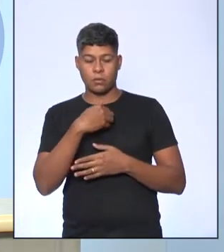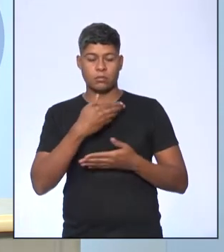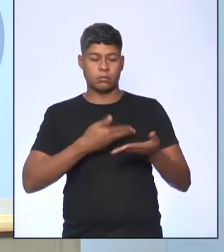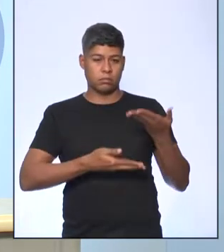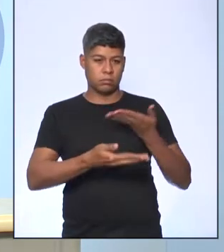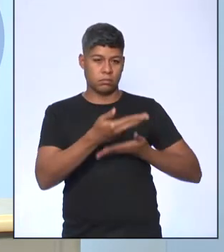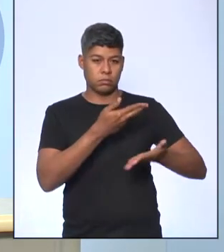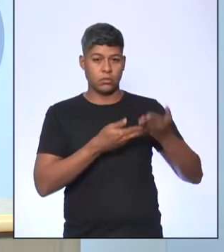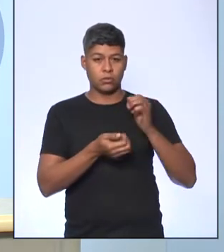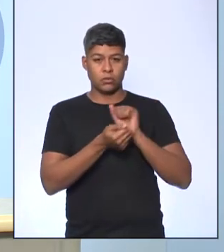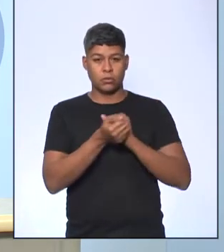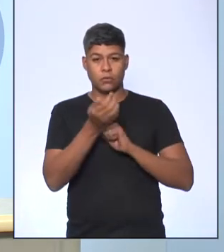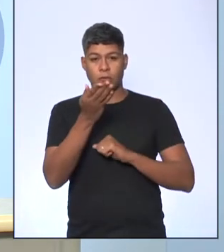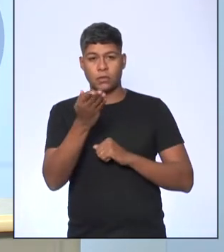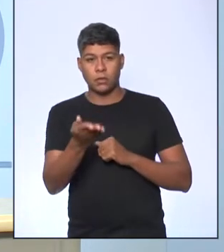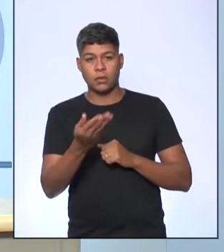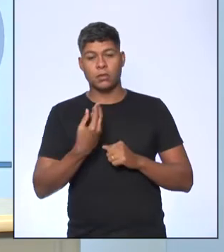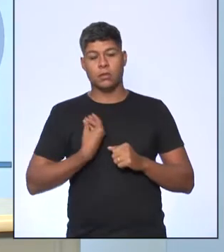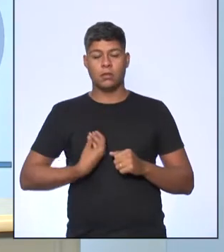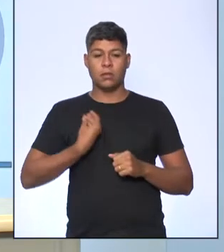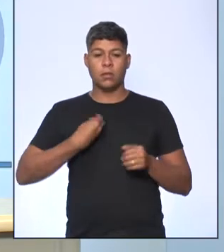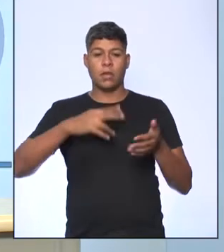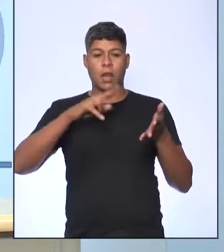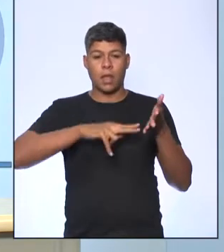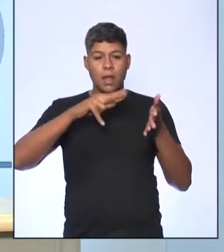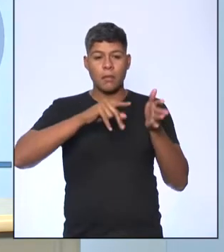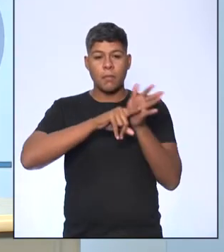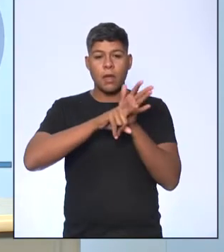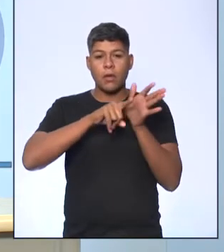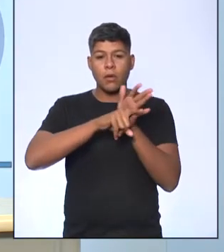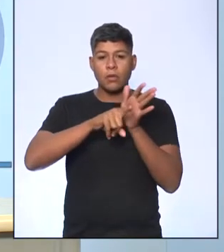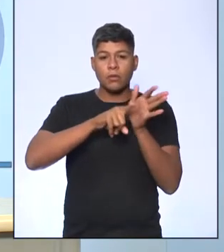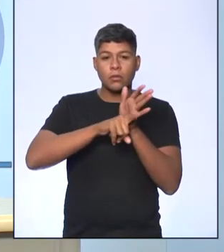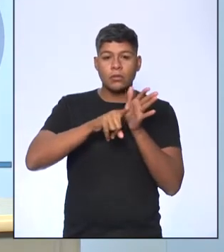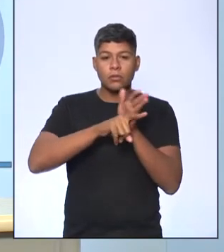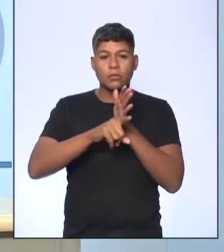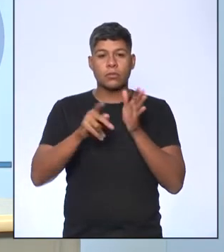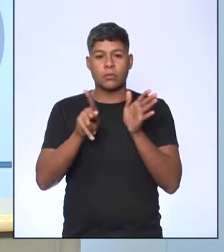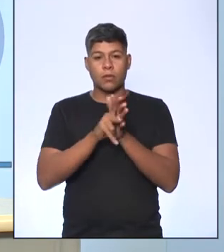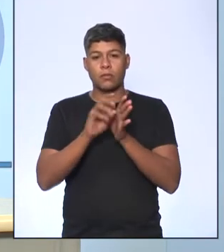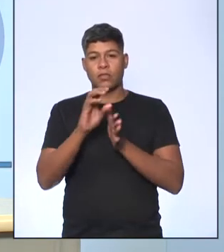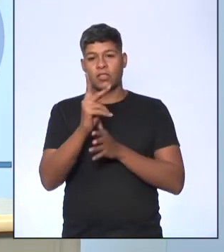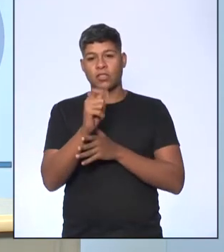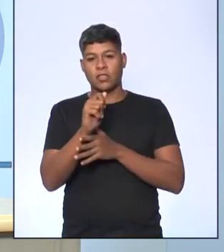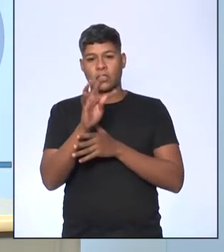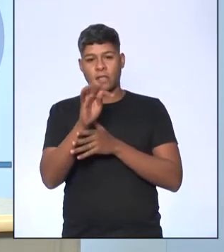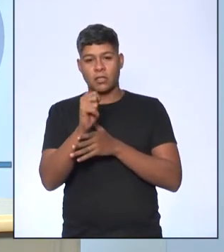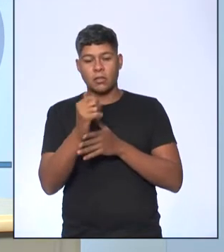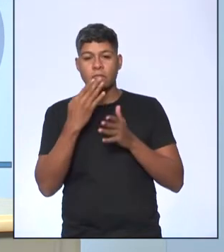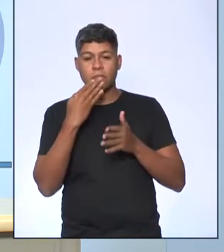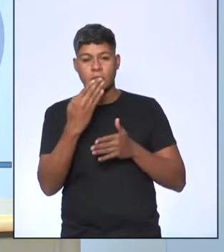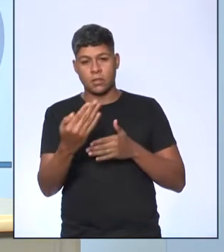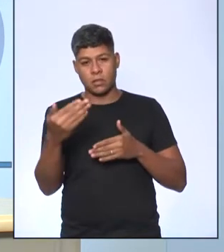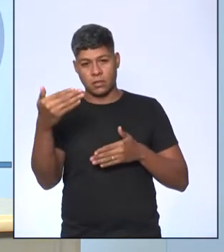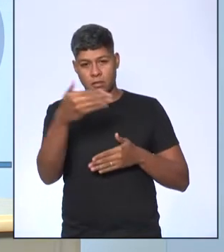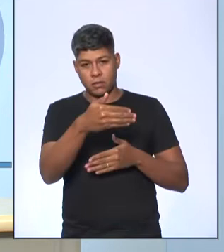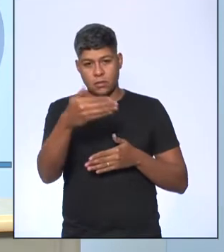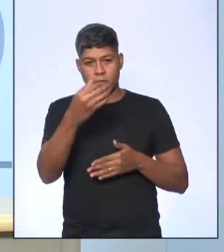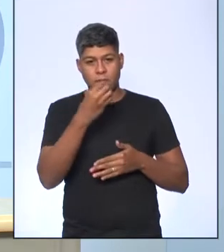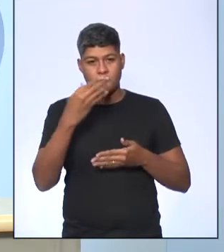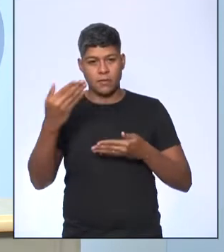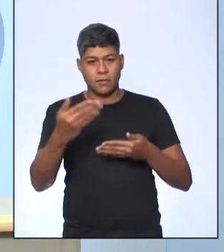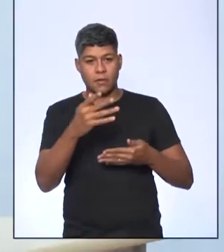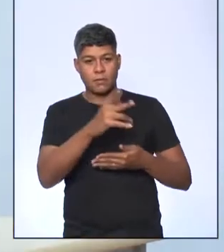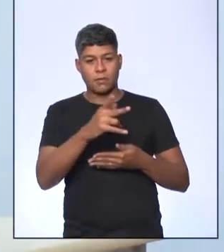de vocês, né? Que irá ler as perguntas que vocês colocaram no chat. Peço que vocês interagem conosco. Bem-vinda,